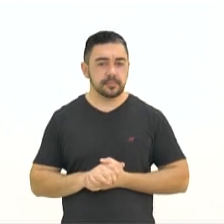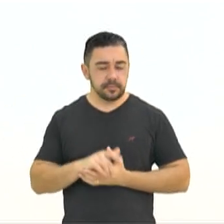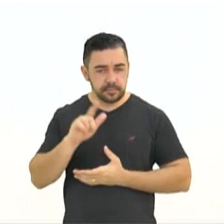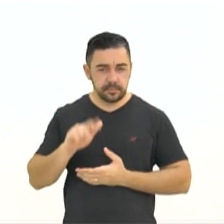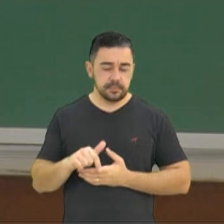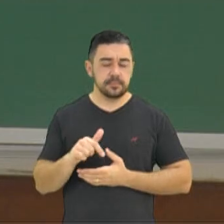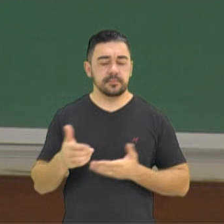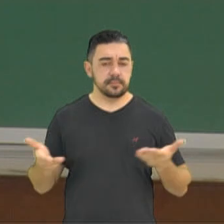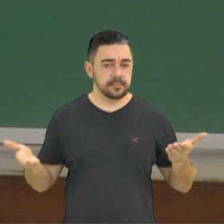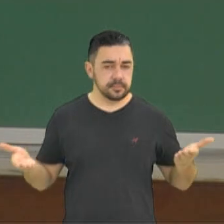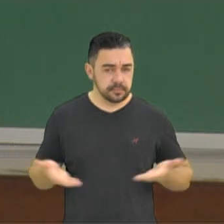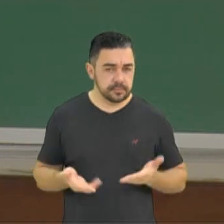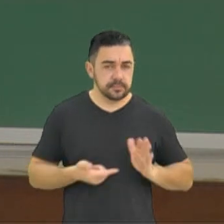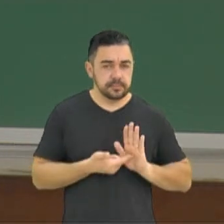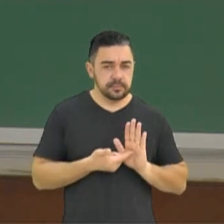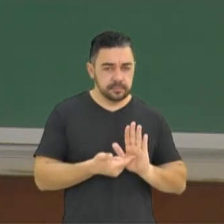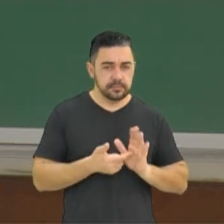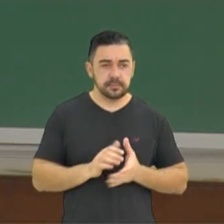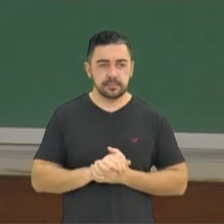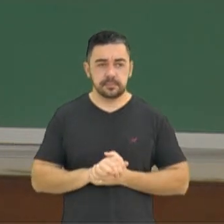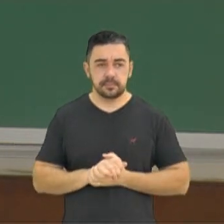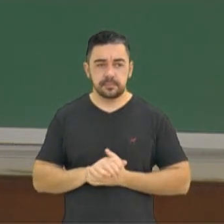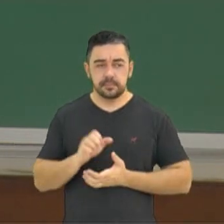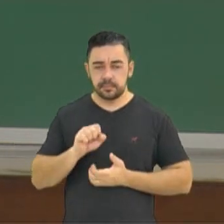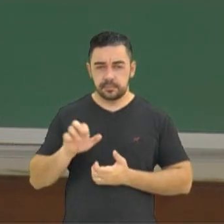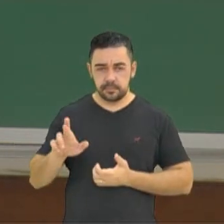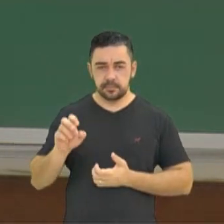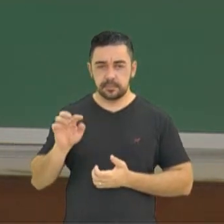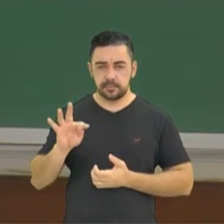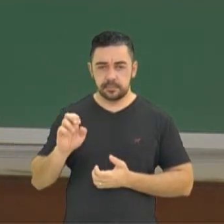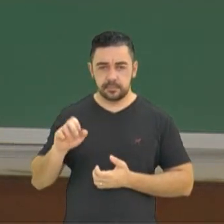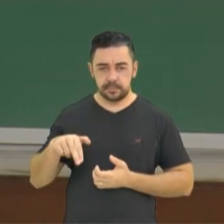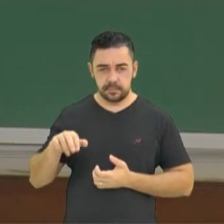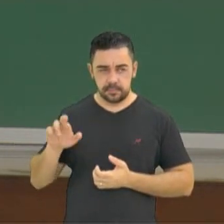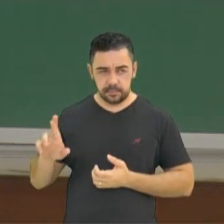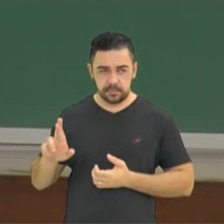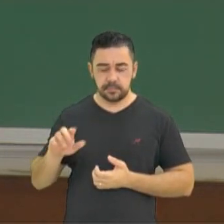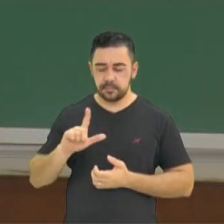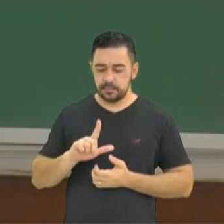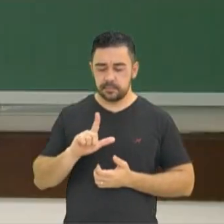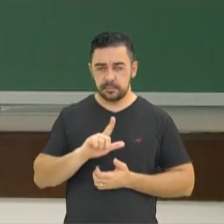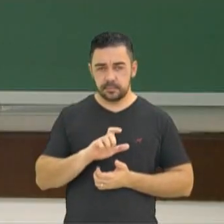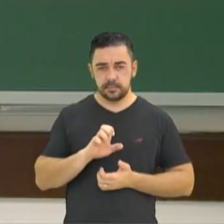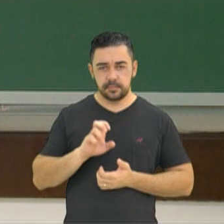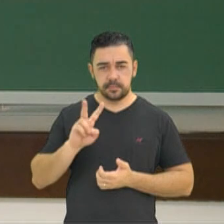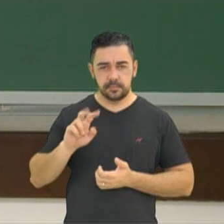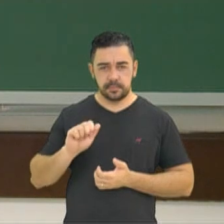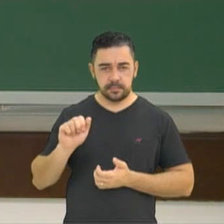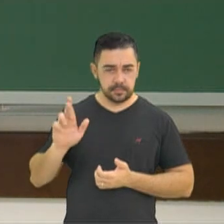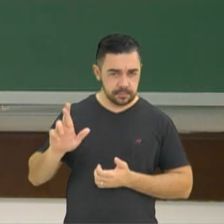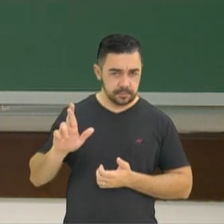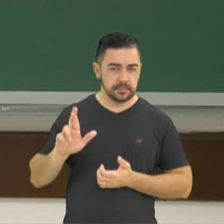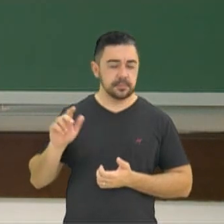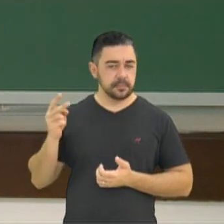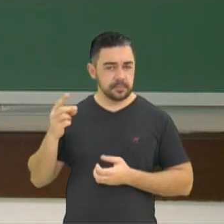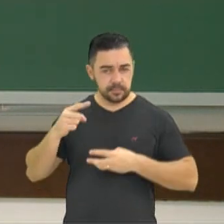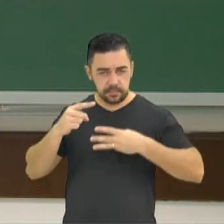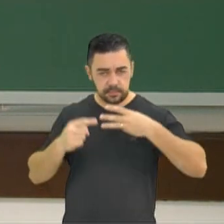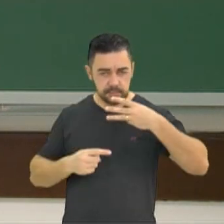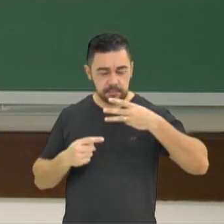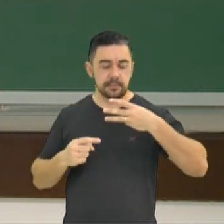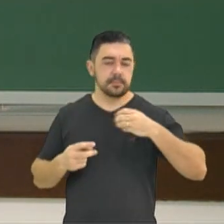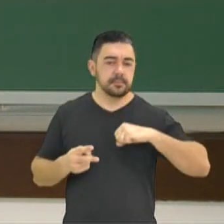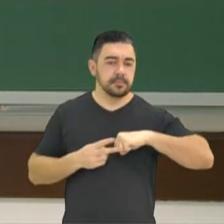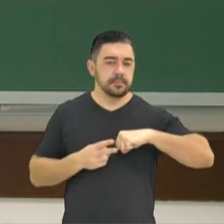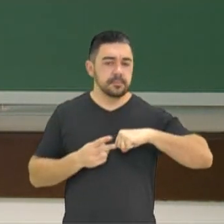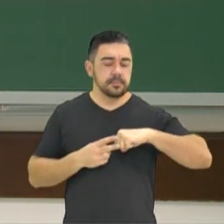do indicativo. Os verbos ser, tener e llevar. Verbo ser, ter e o llevar que a gente utiliza como